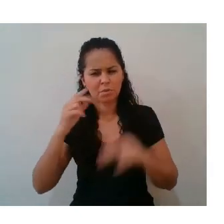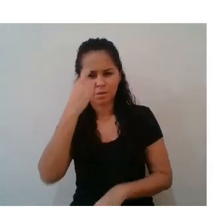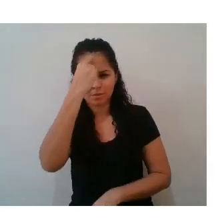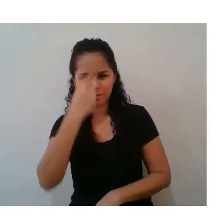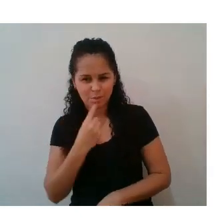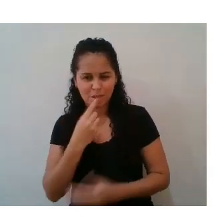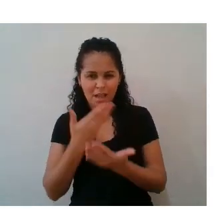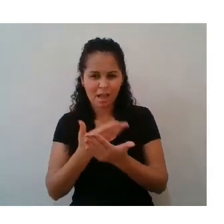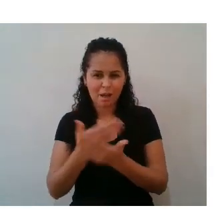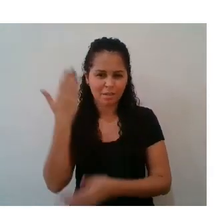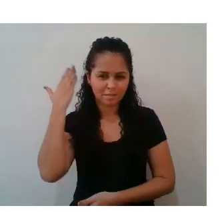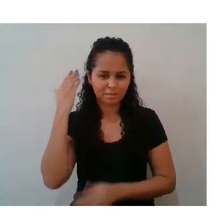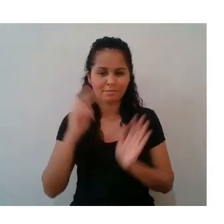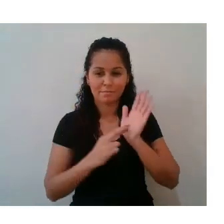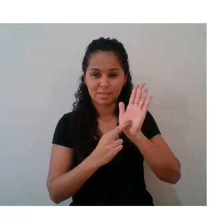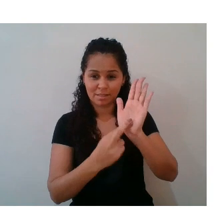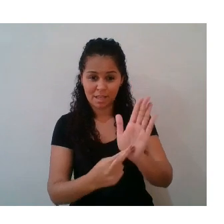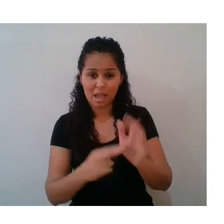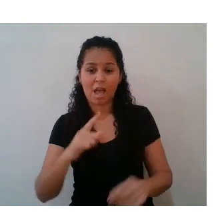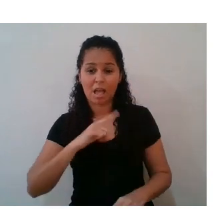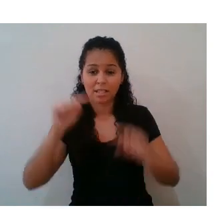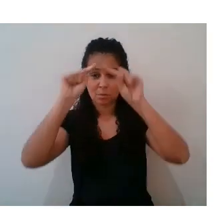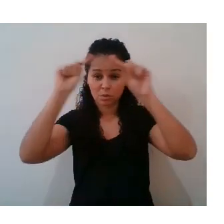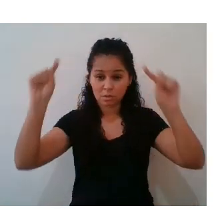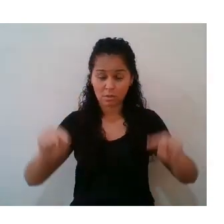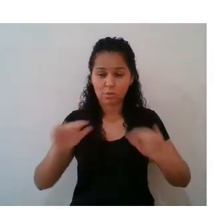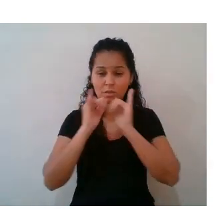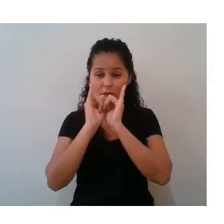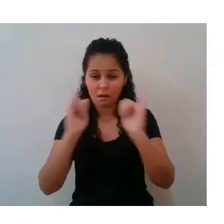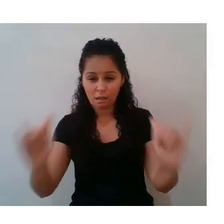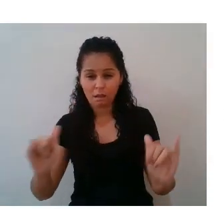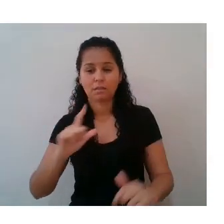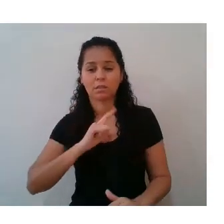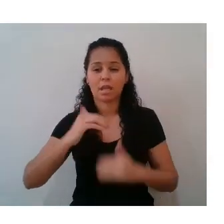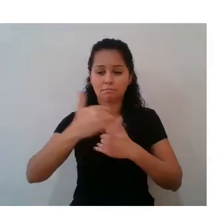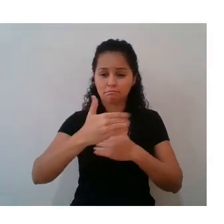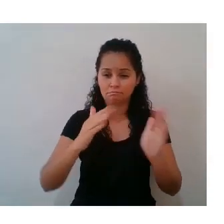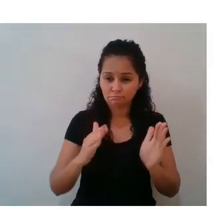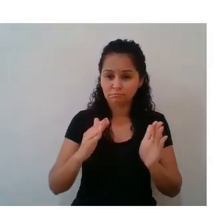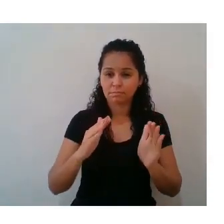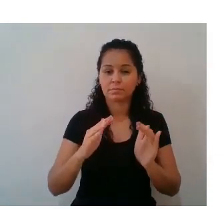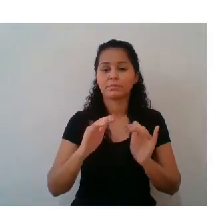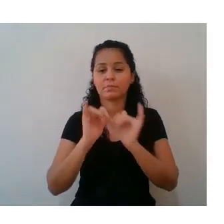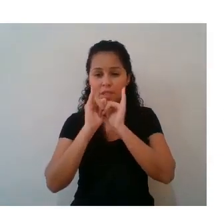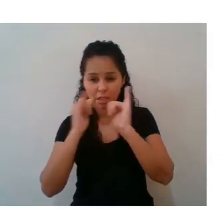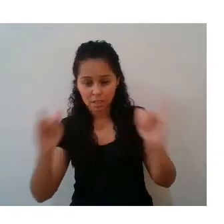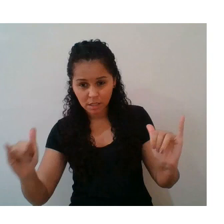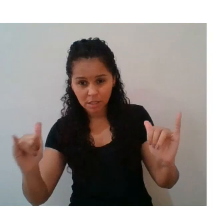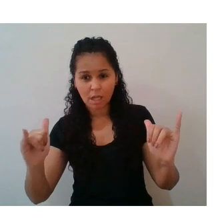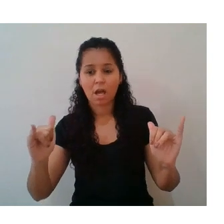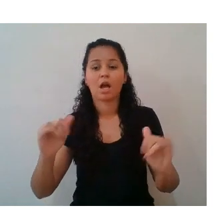imagem da nossa última aula representada. Temos um circuito elétrico com bateria, corrente